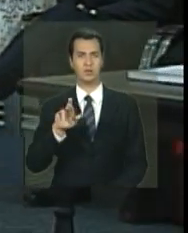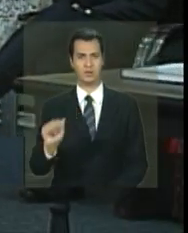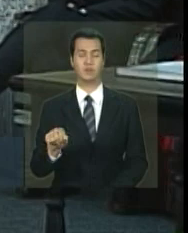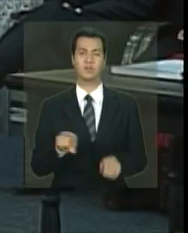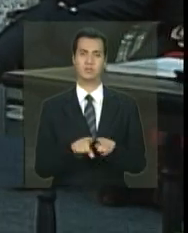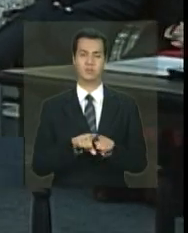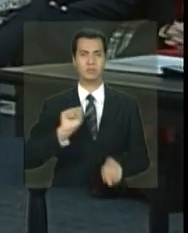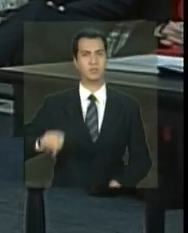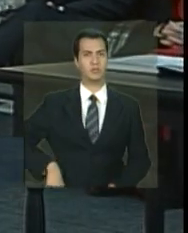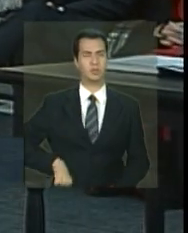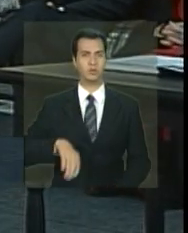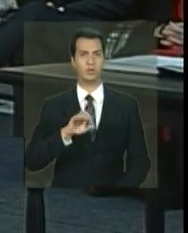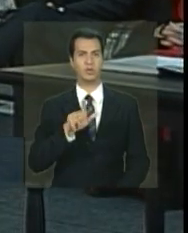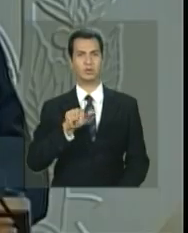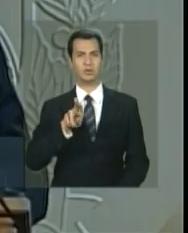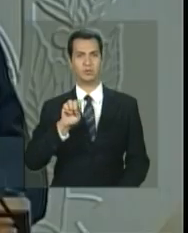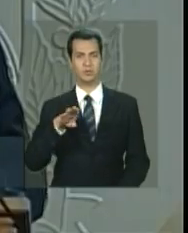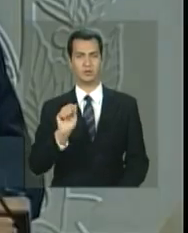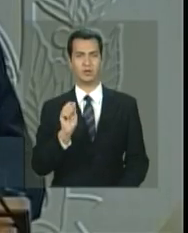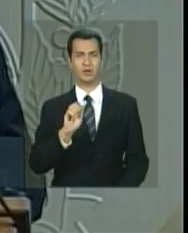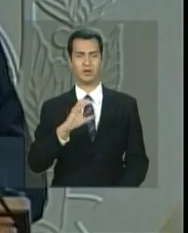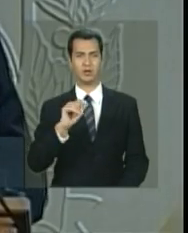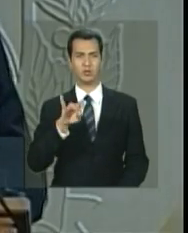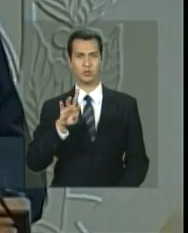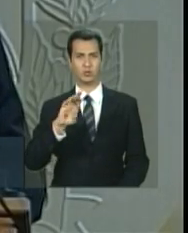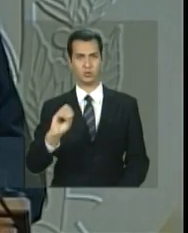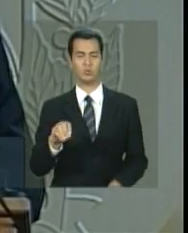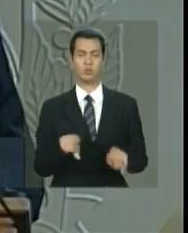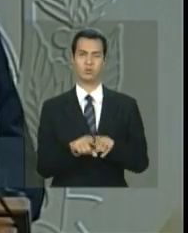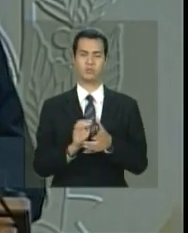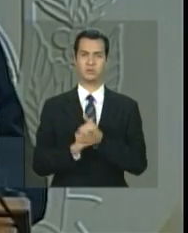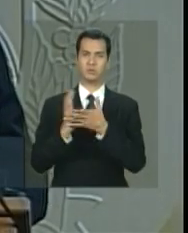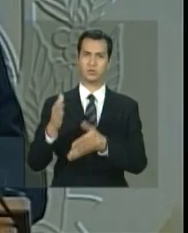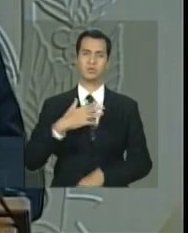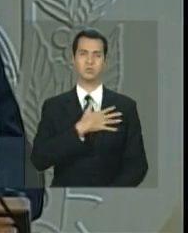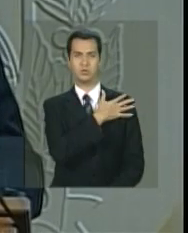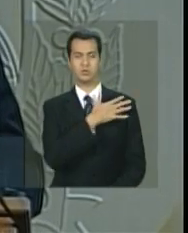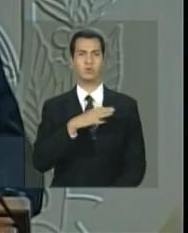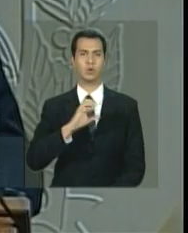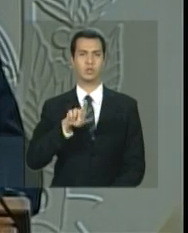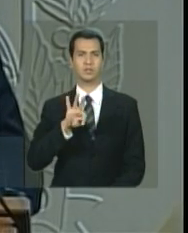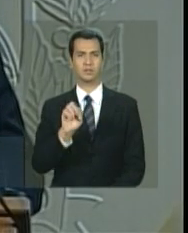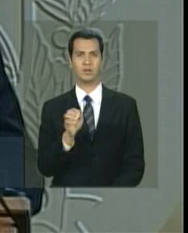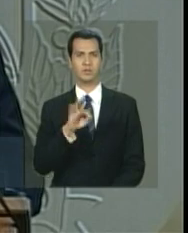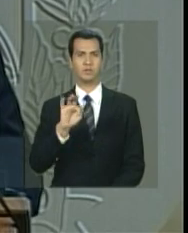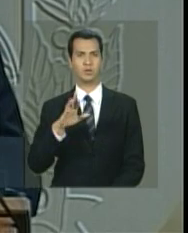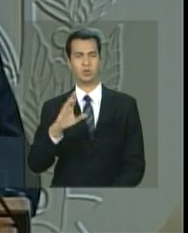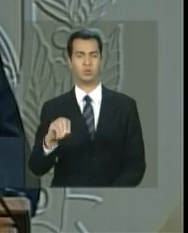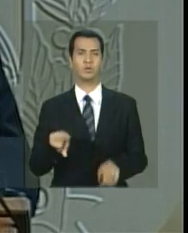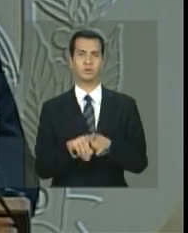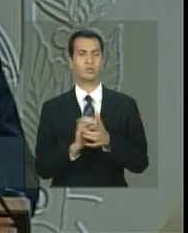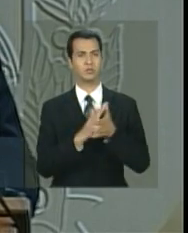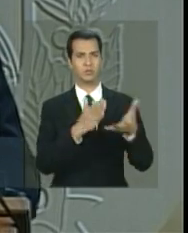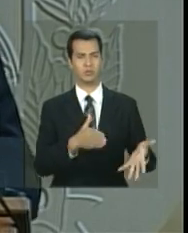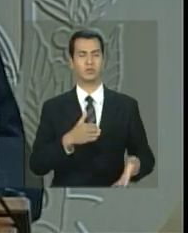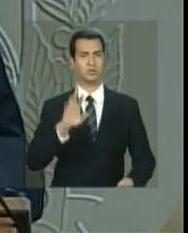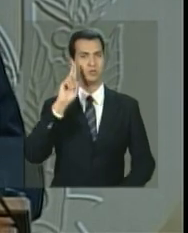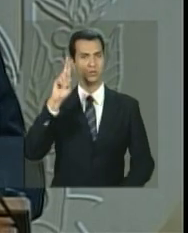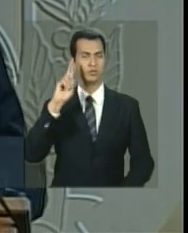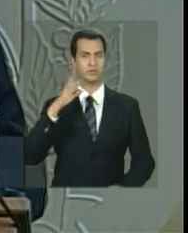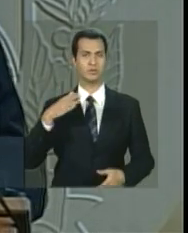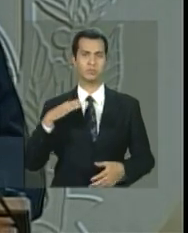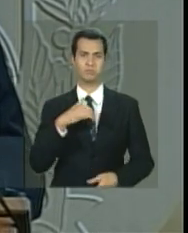Emílio de Alencastro Massol, general de Exército Ademar da Costa Filho, major brigadeiro do Ar Paulo Roberto